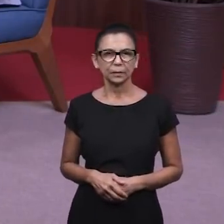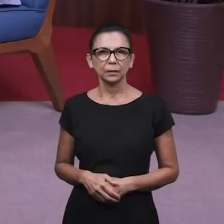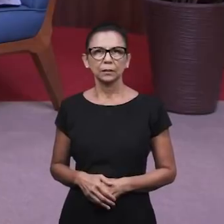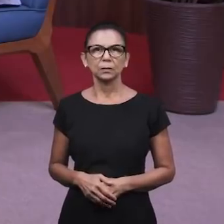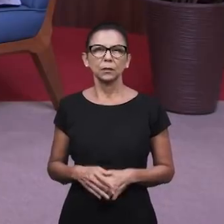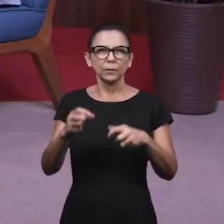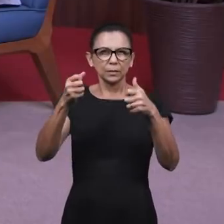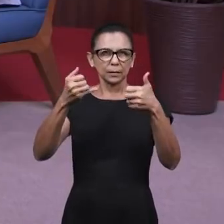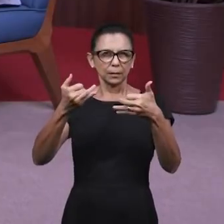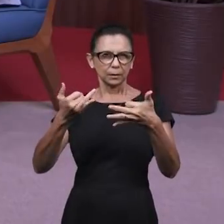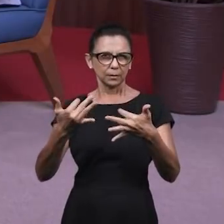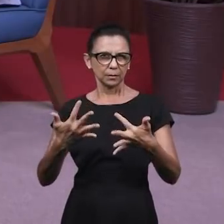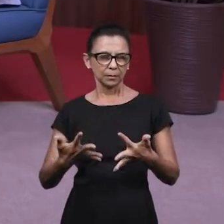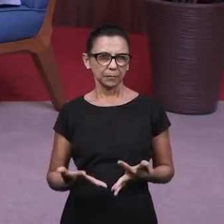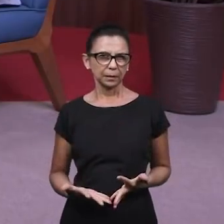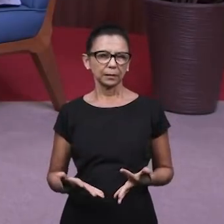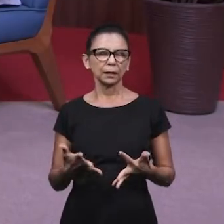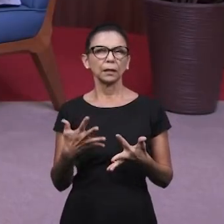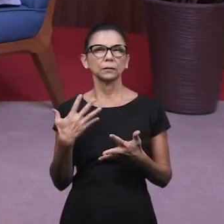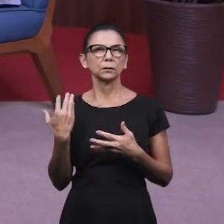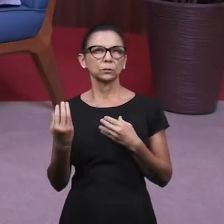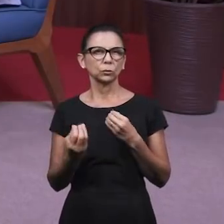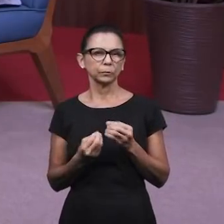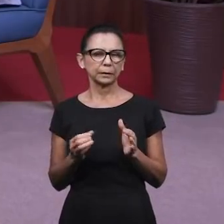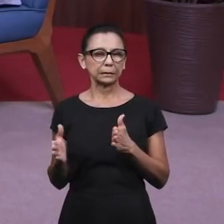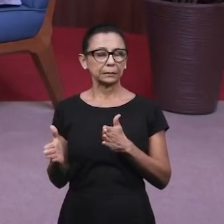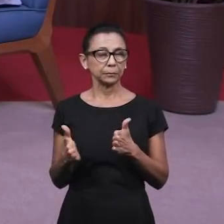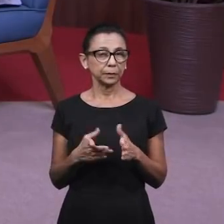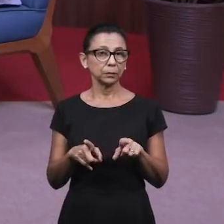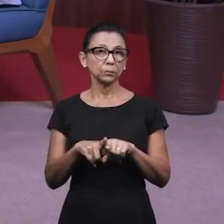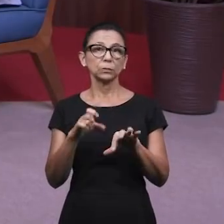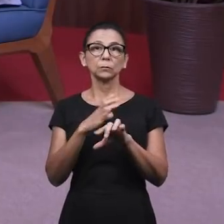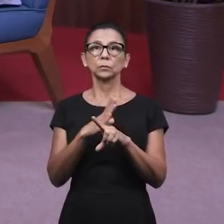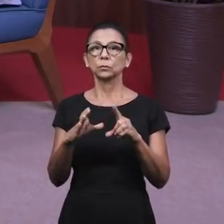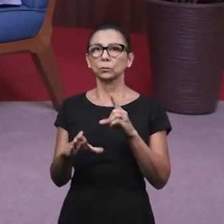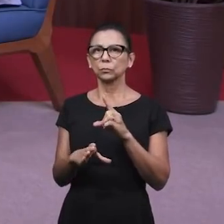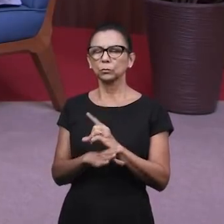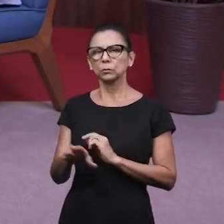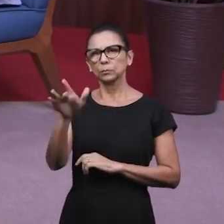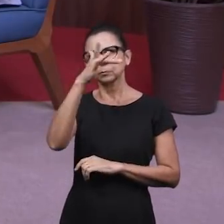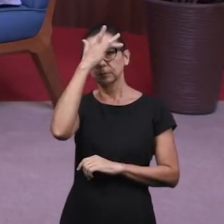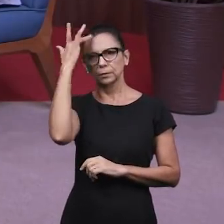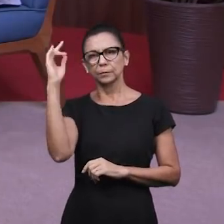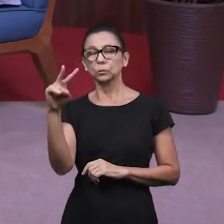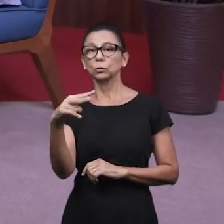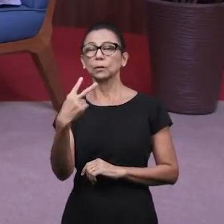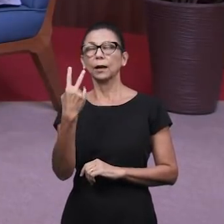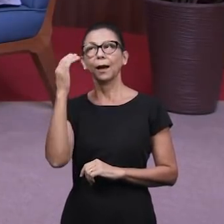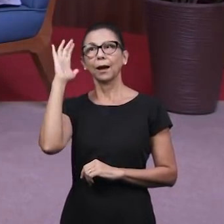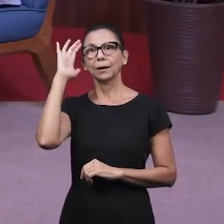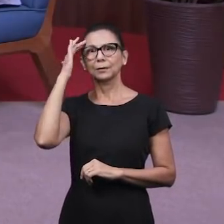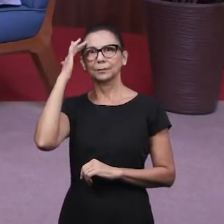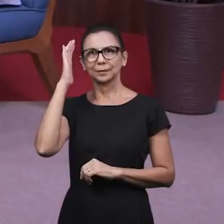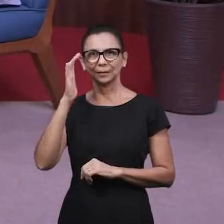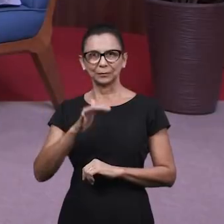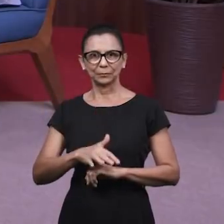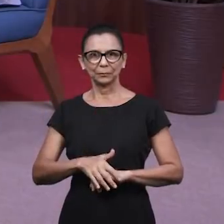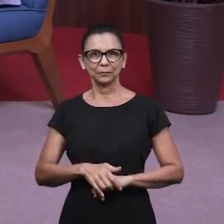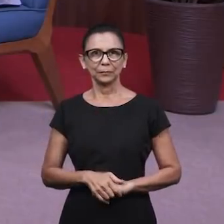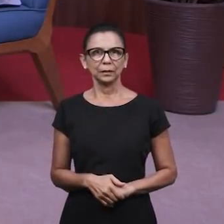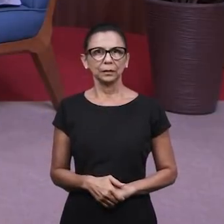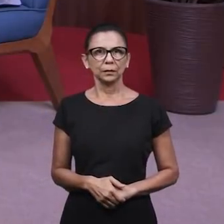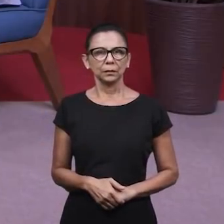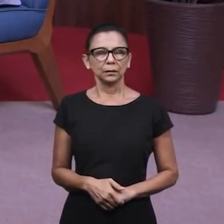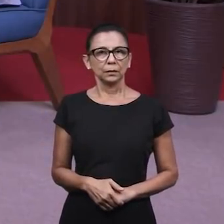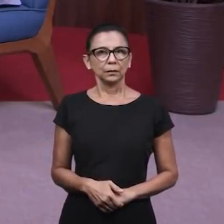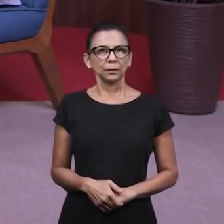pouquinho sobre esse episódio e sobre esse culto, para que as pessoas que estão nos assistindo entendam sobre isso.